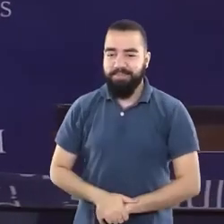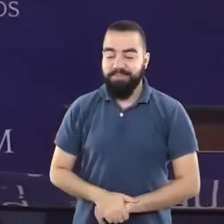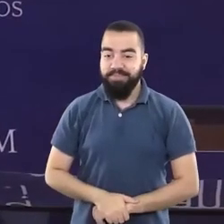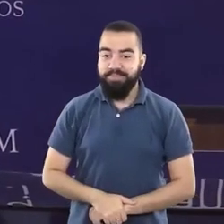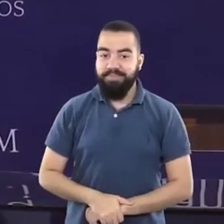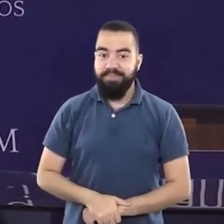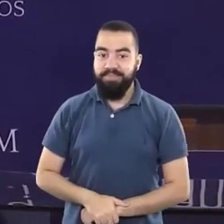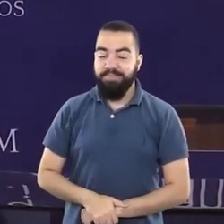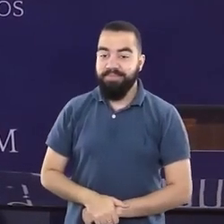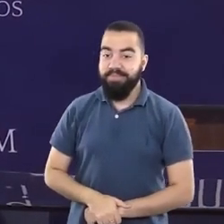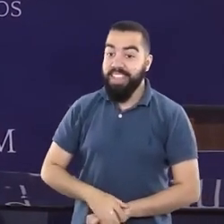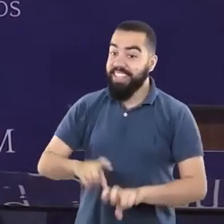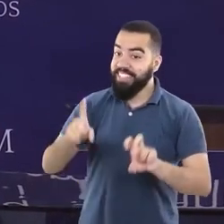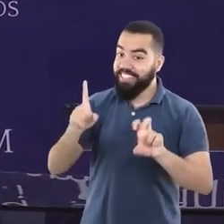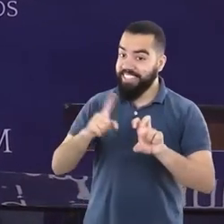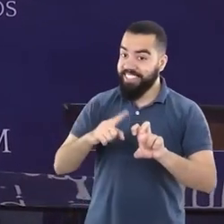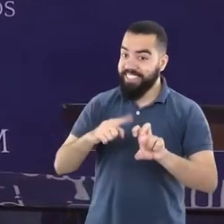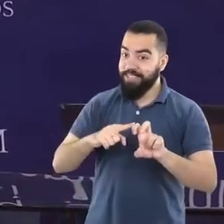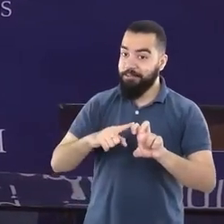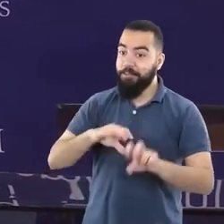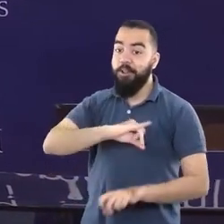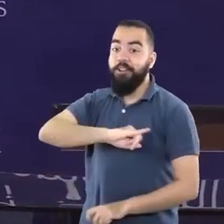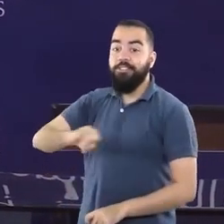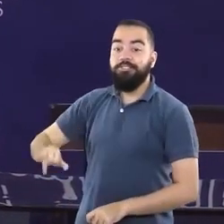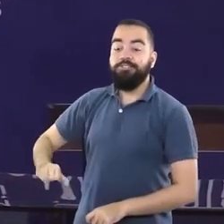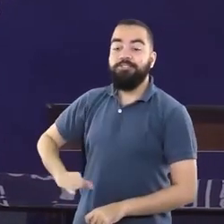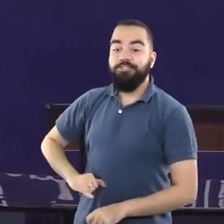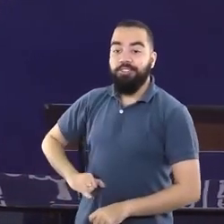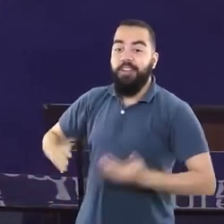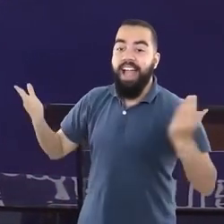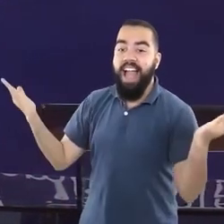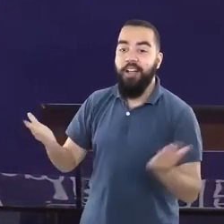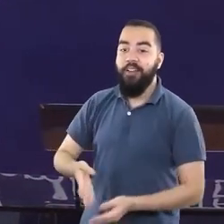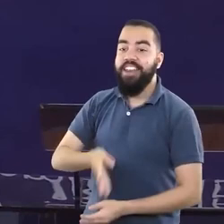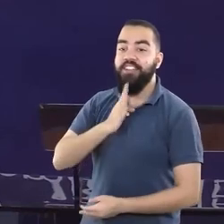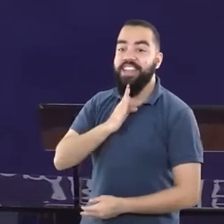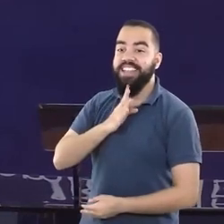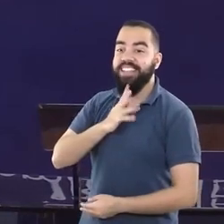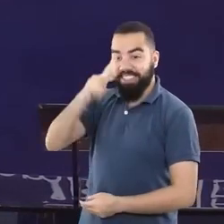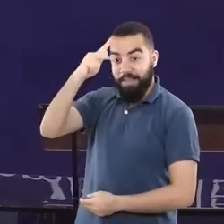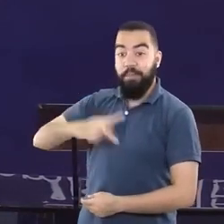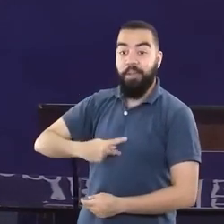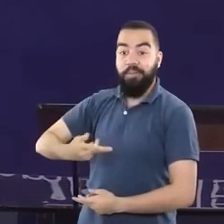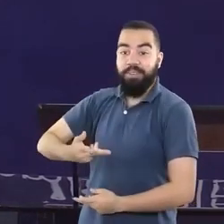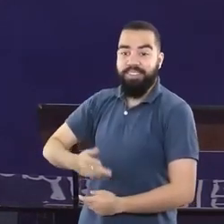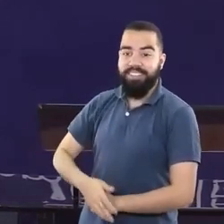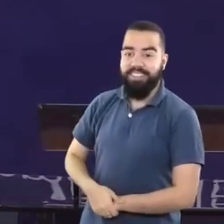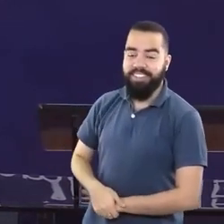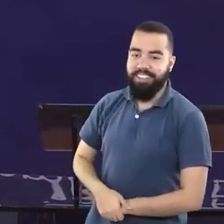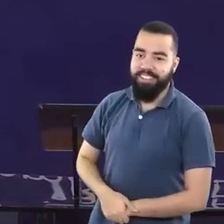mesmo. Vou lhes dizer que ninguém pode conhecer a Deus sem também conhecer a si mesmo.